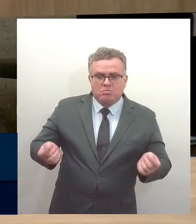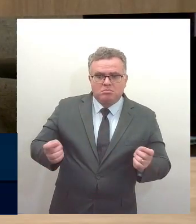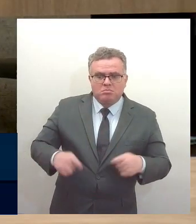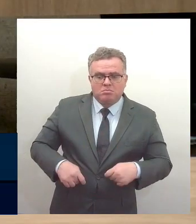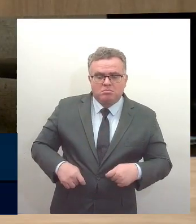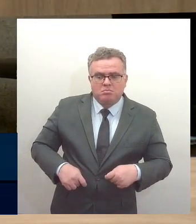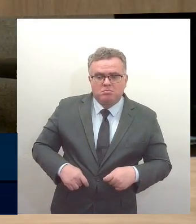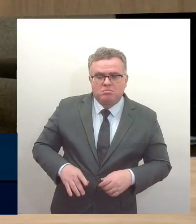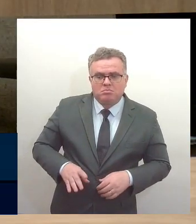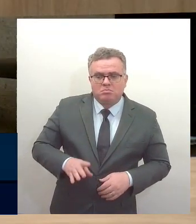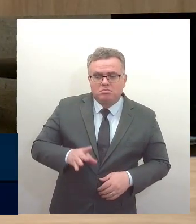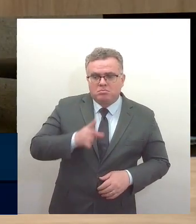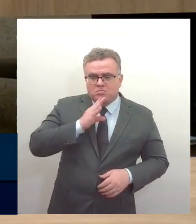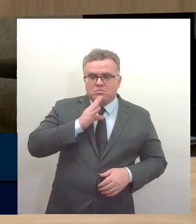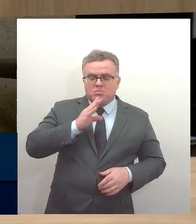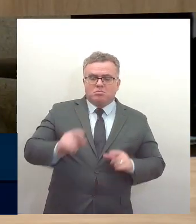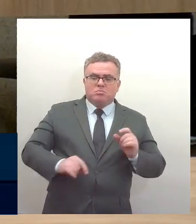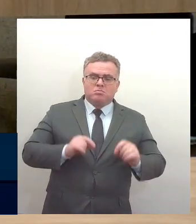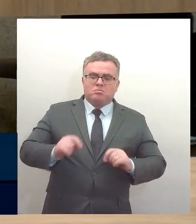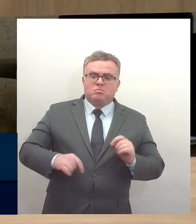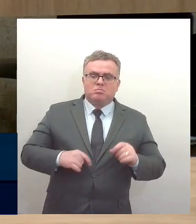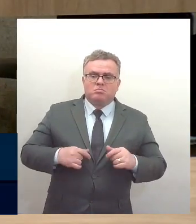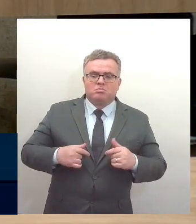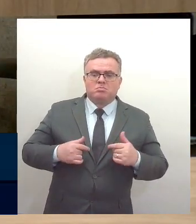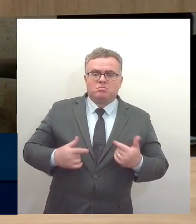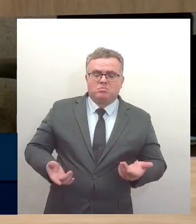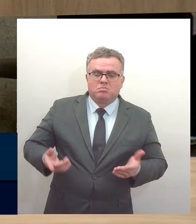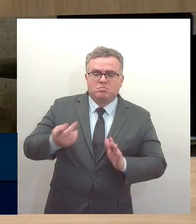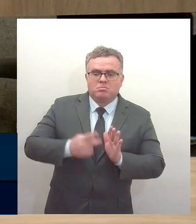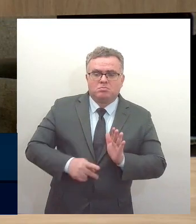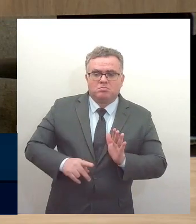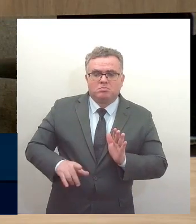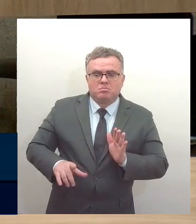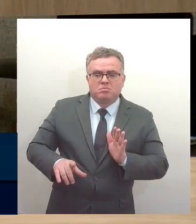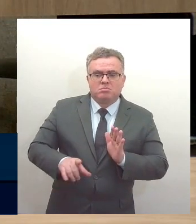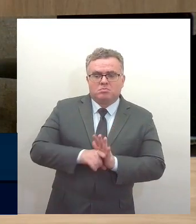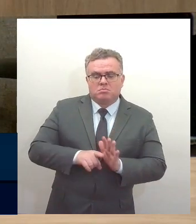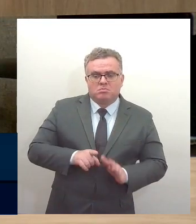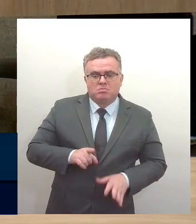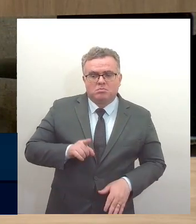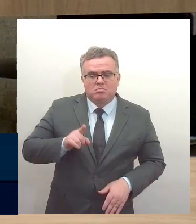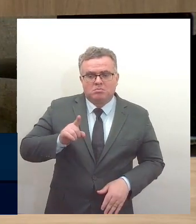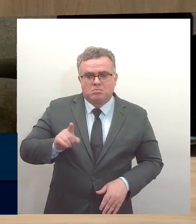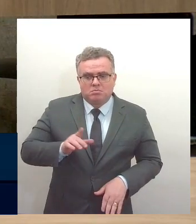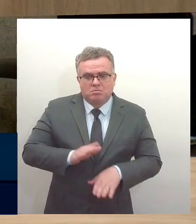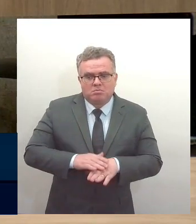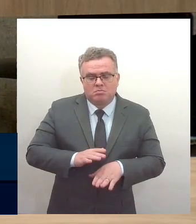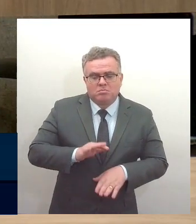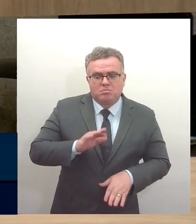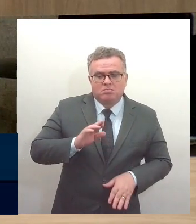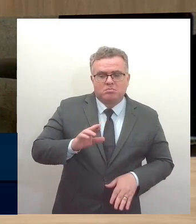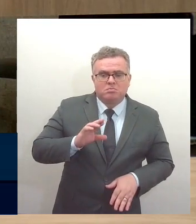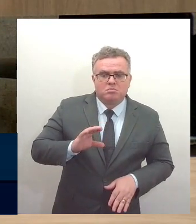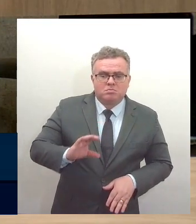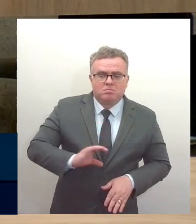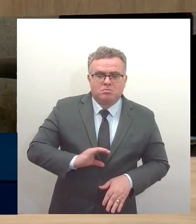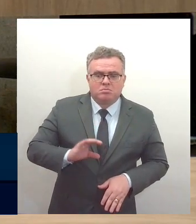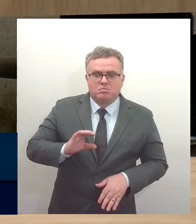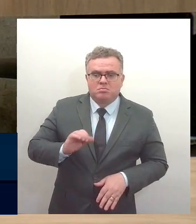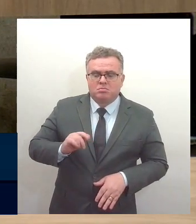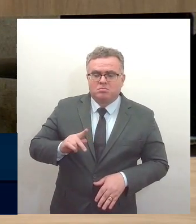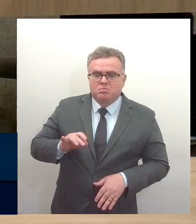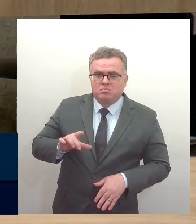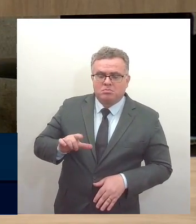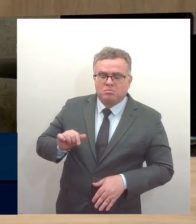esse projeto que é desenvolvido na cidade de Capela, pela prefeita Silvane. Cidade de Capela tem neuropediatra, tem psicólogo,